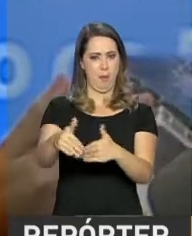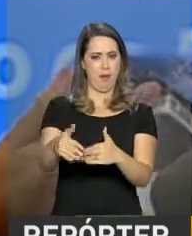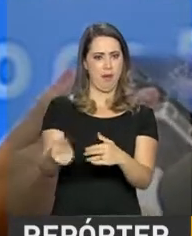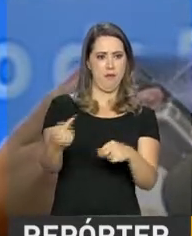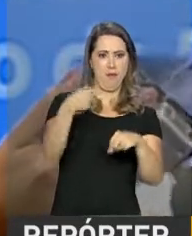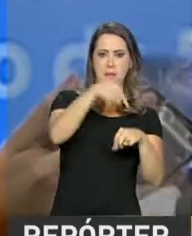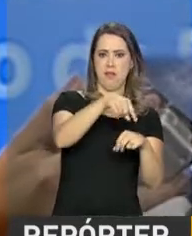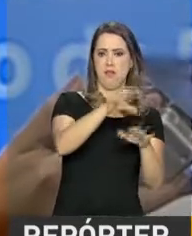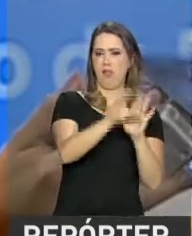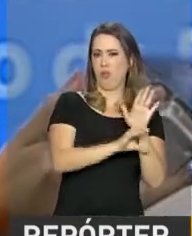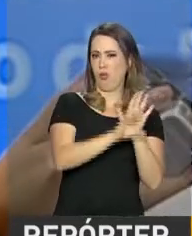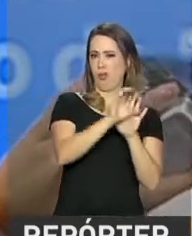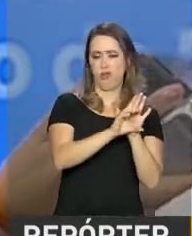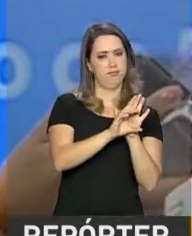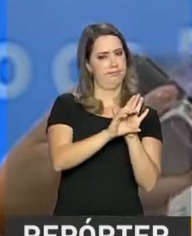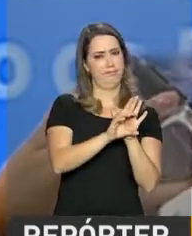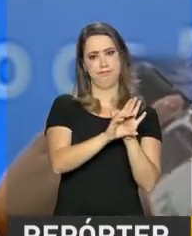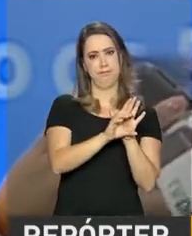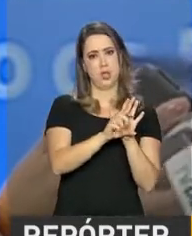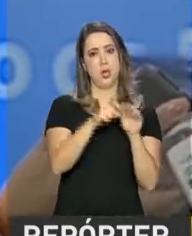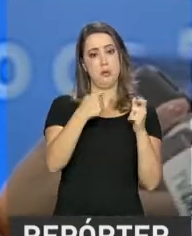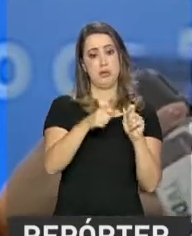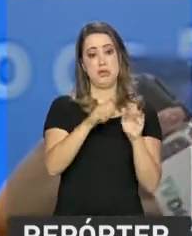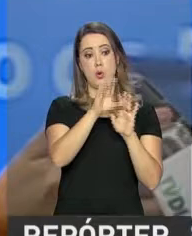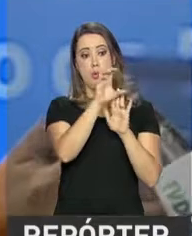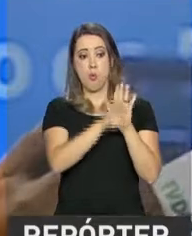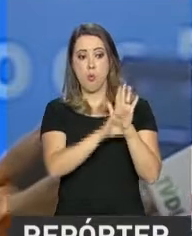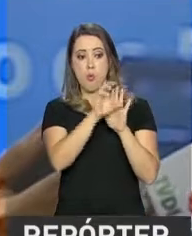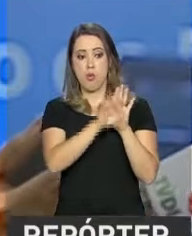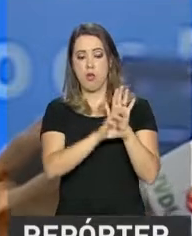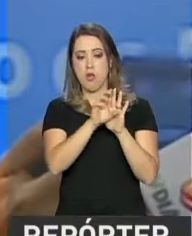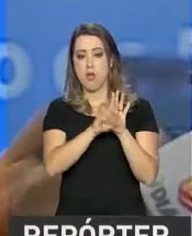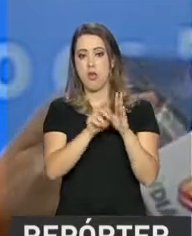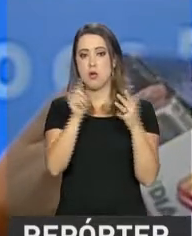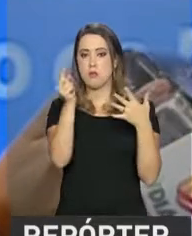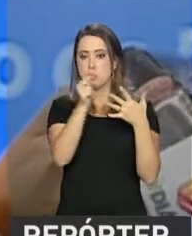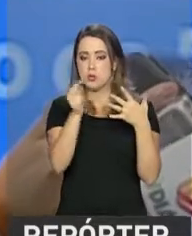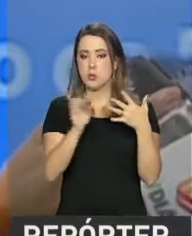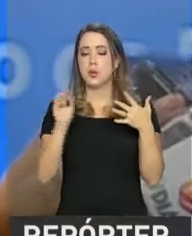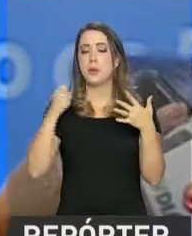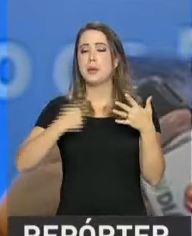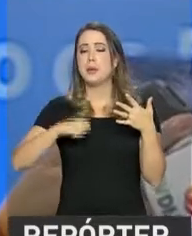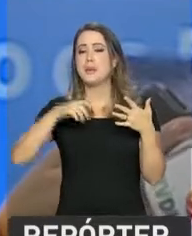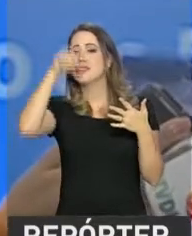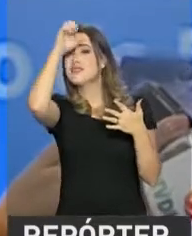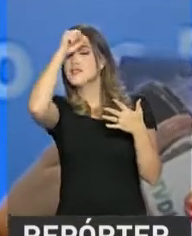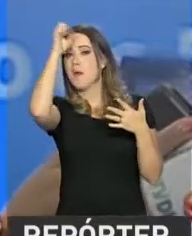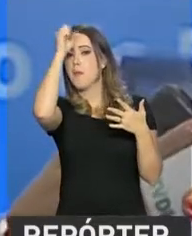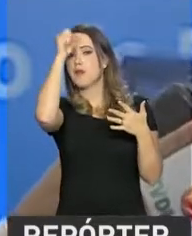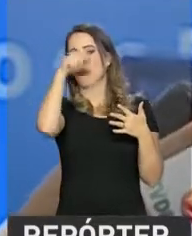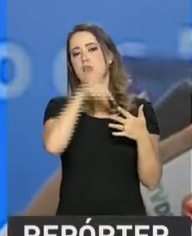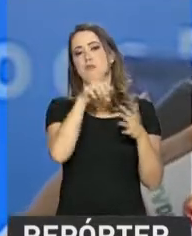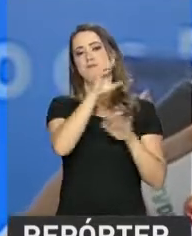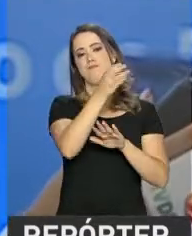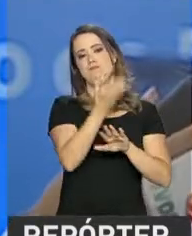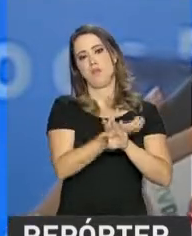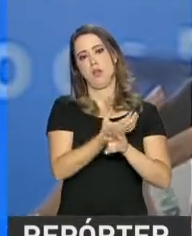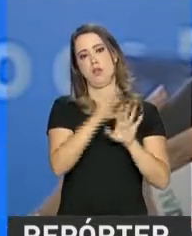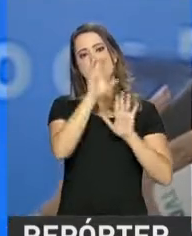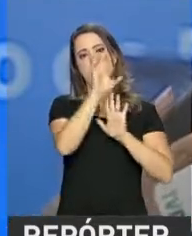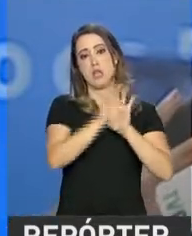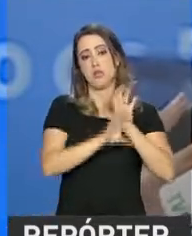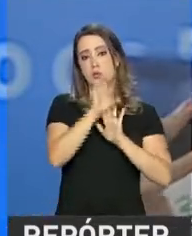o nível é das aprendizagens a serem alcançadas pelos alunos quem faz é a base nacional comum